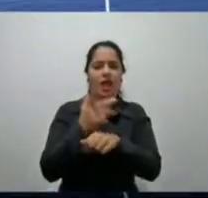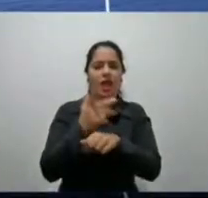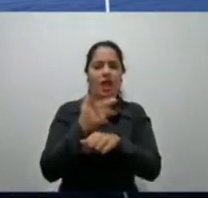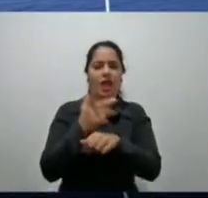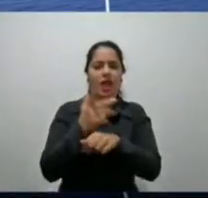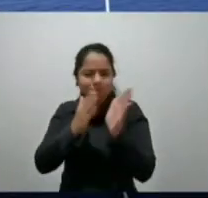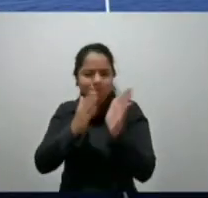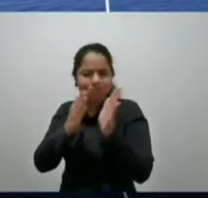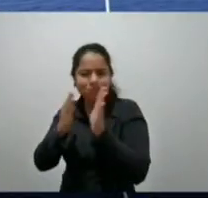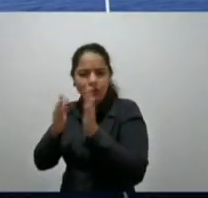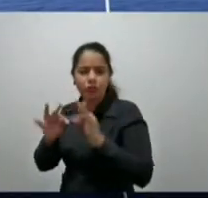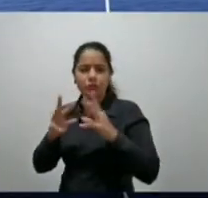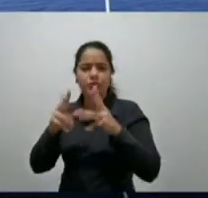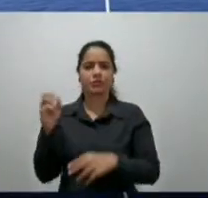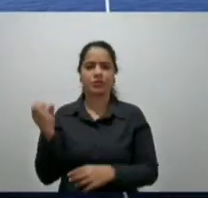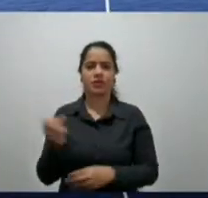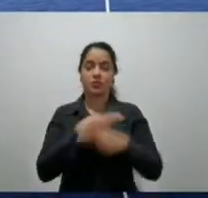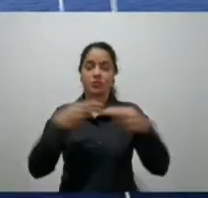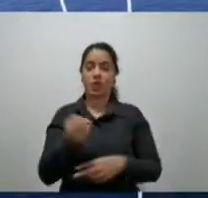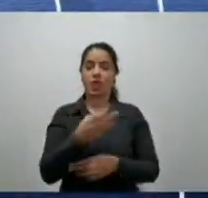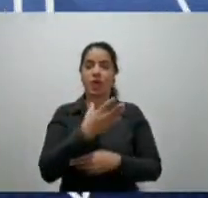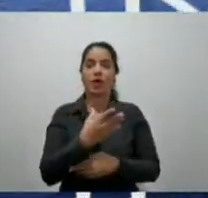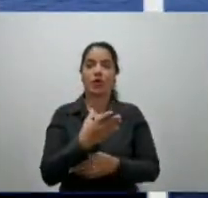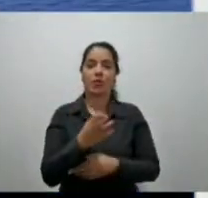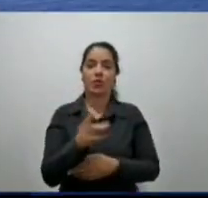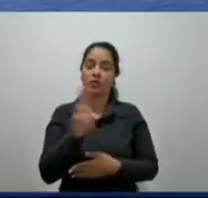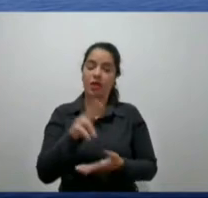nosso aplicativo Evoluir ArcelorMittal.